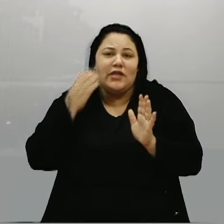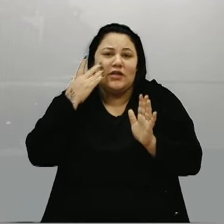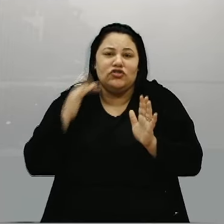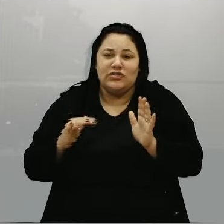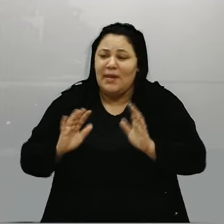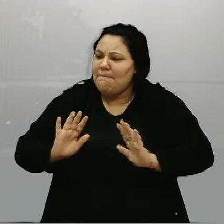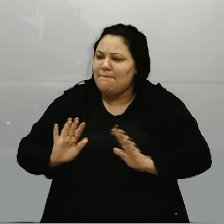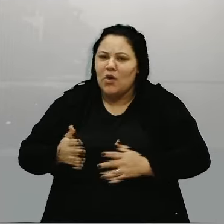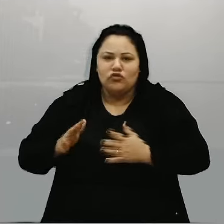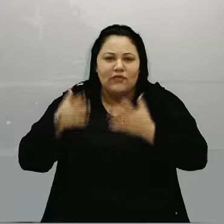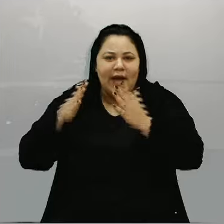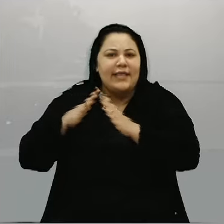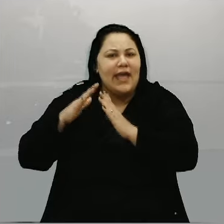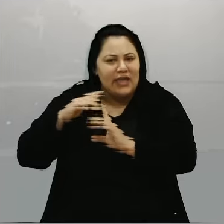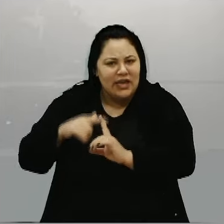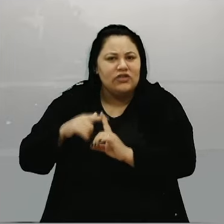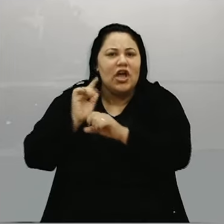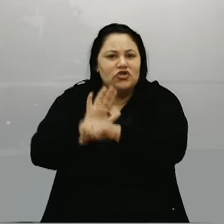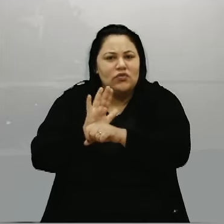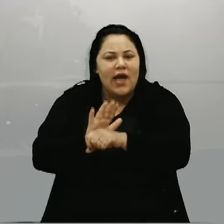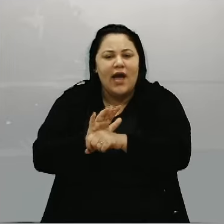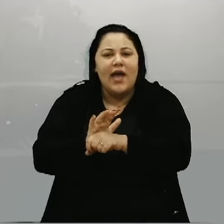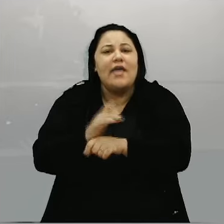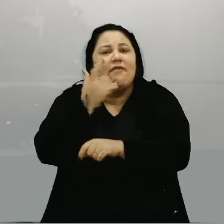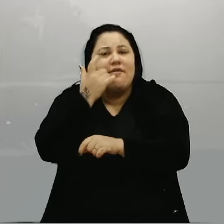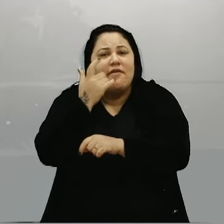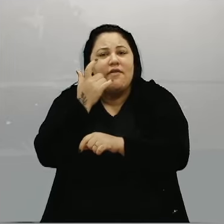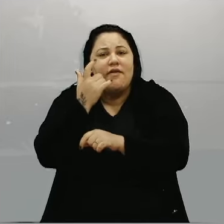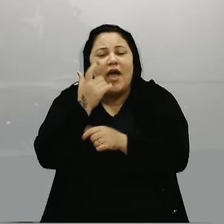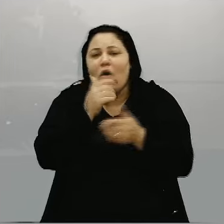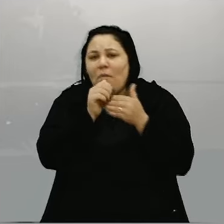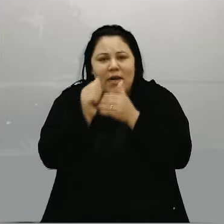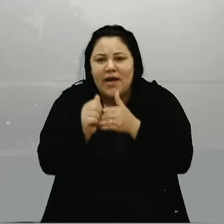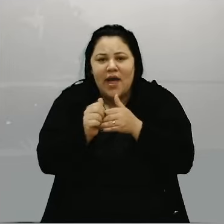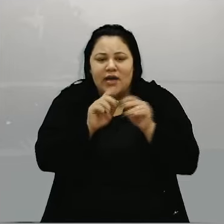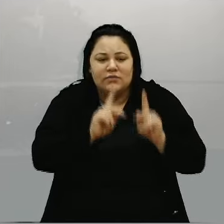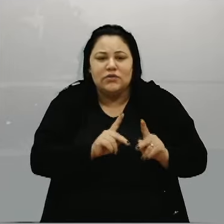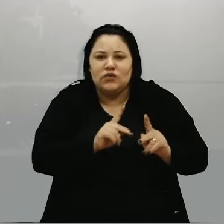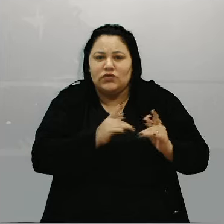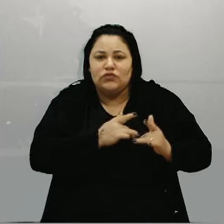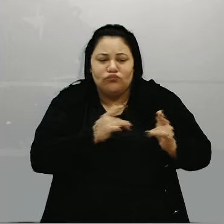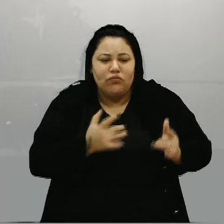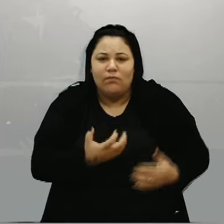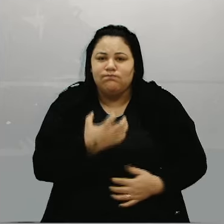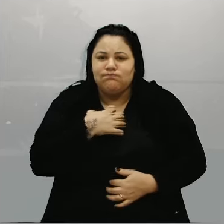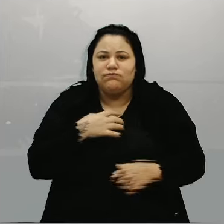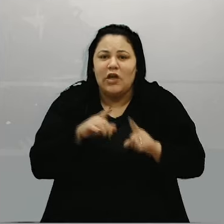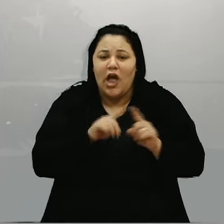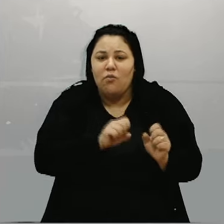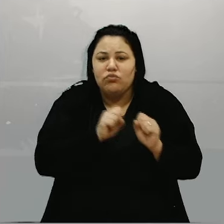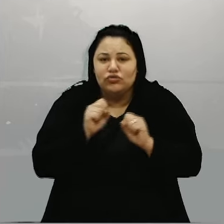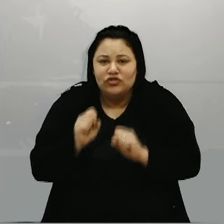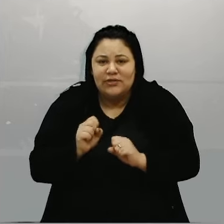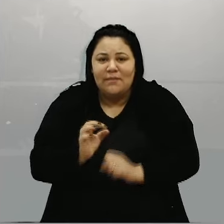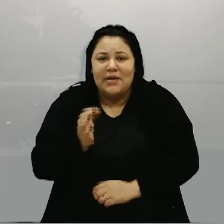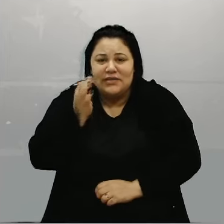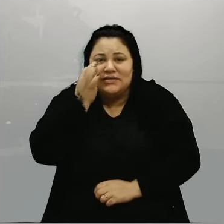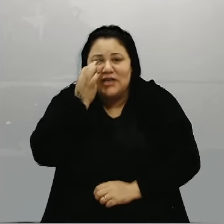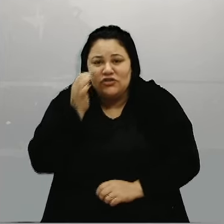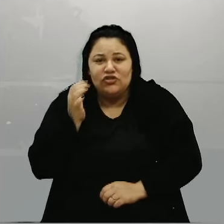aada em estar assistindo as pessoas de uma forma solidária temos podido estar no Fronte nas